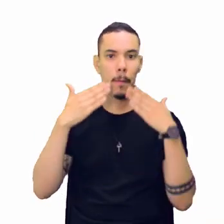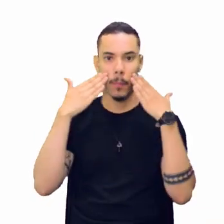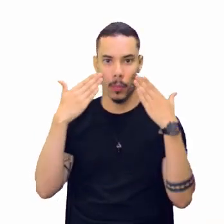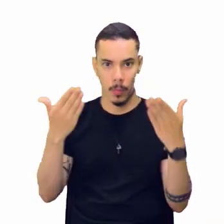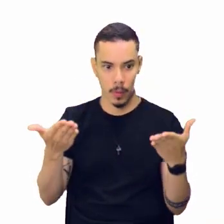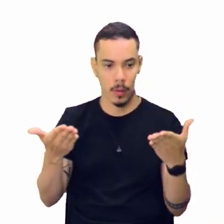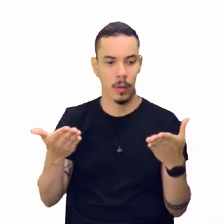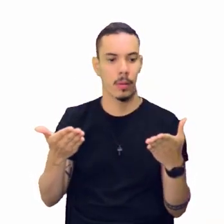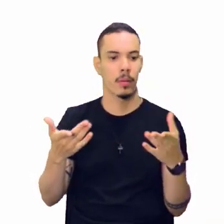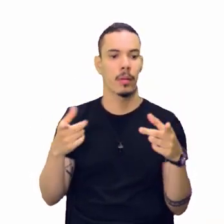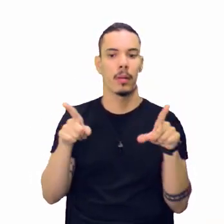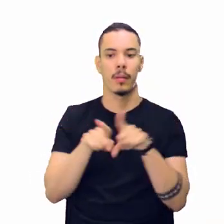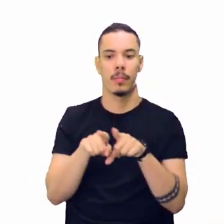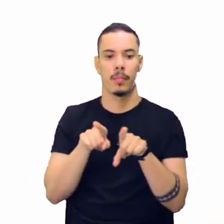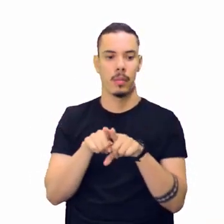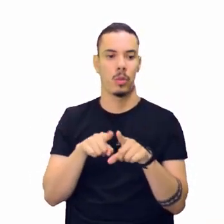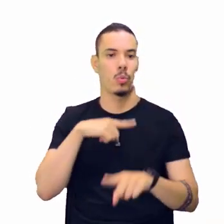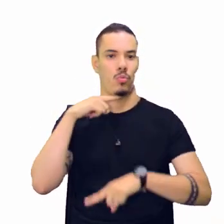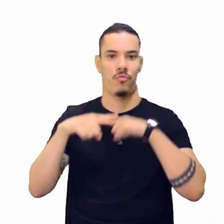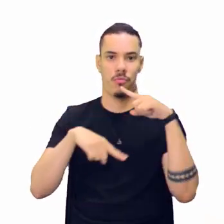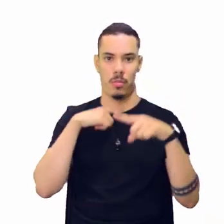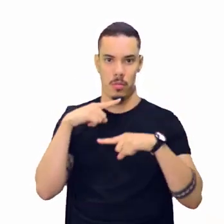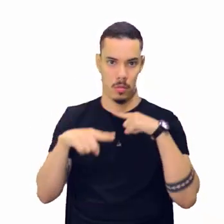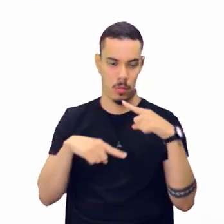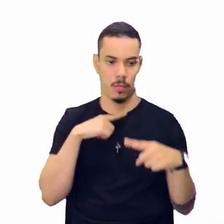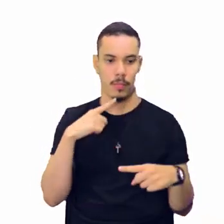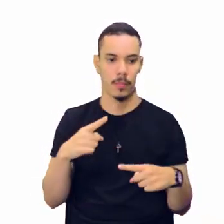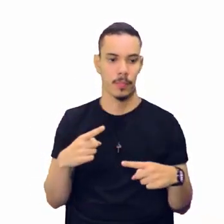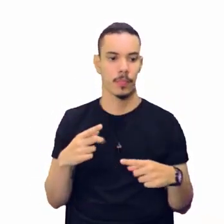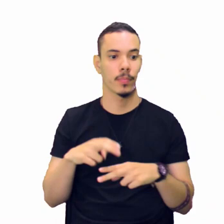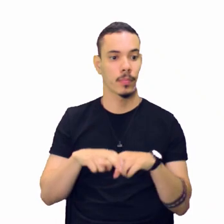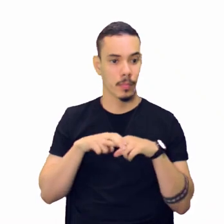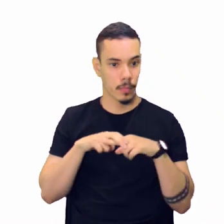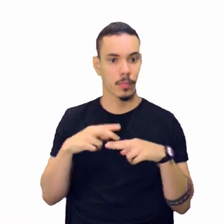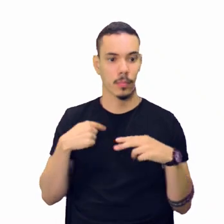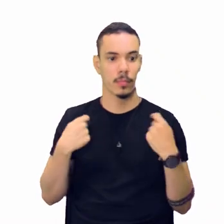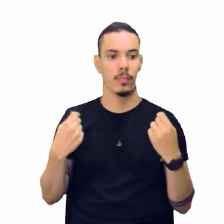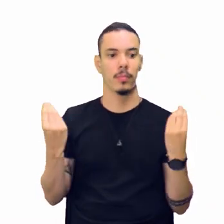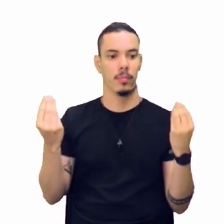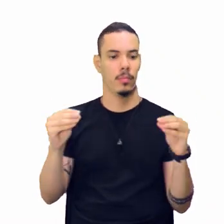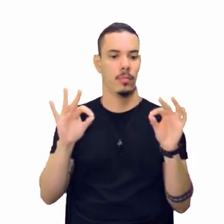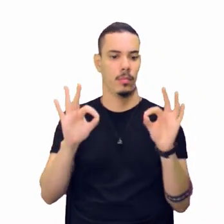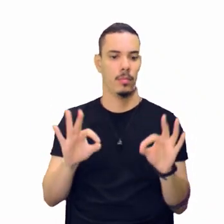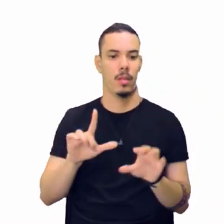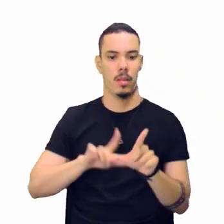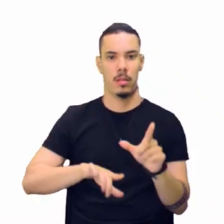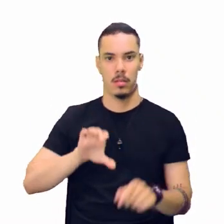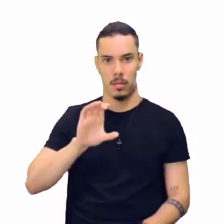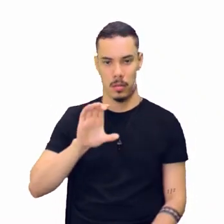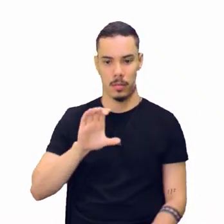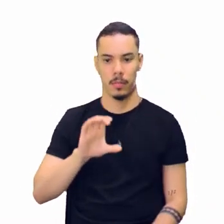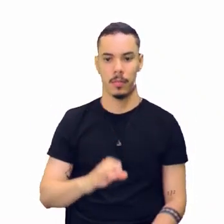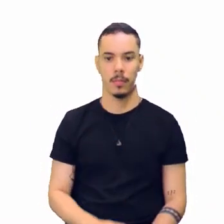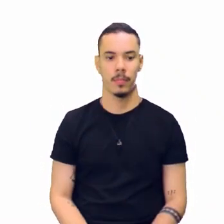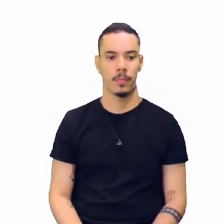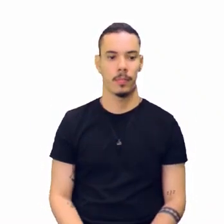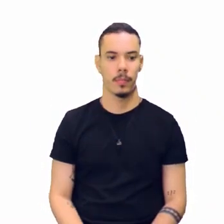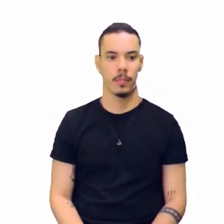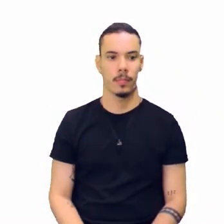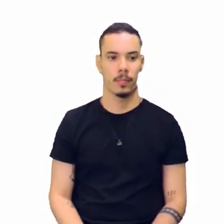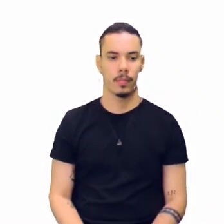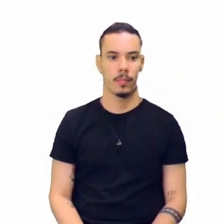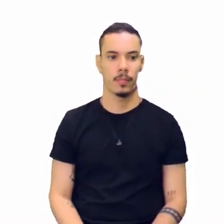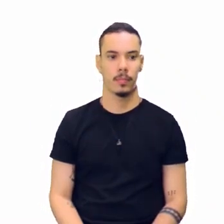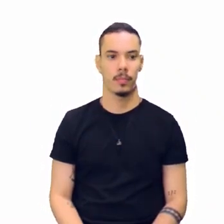Público, proparoxítona e dúvida, proparoxítona. Então, por isso, gabarito, letra C.